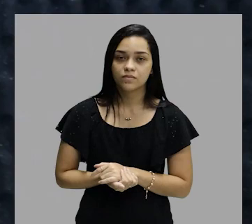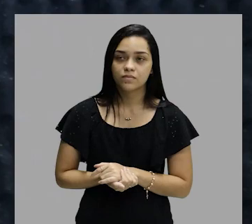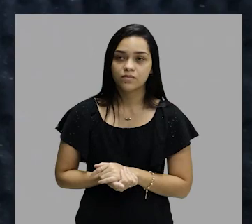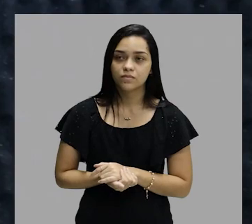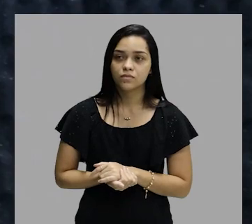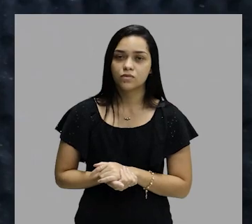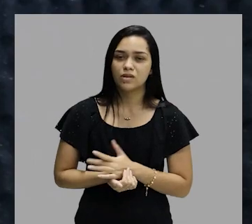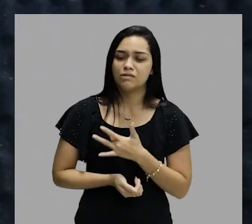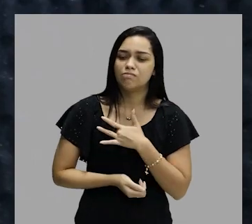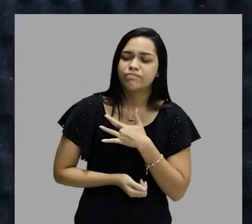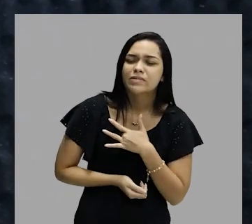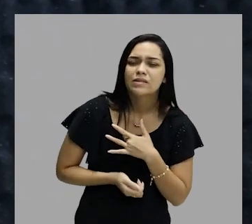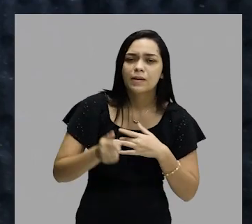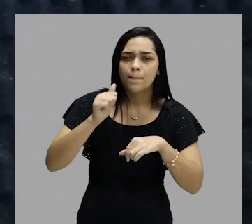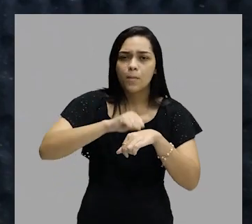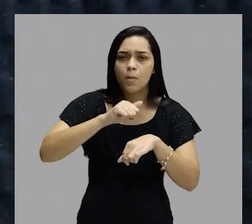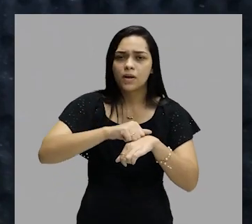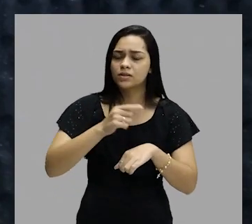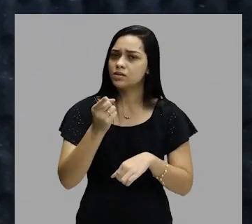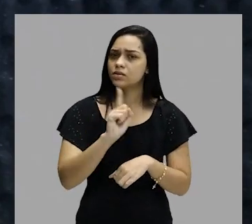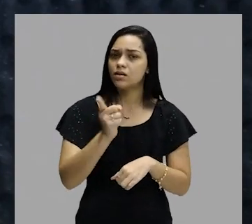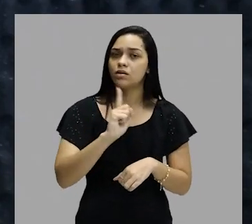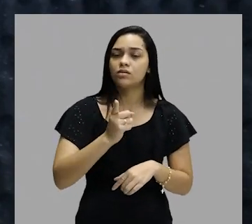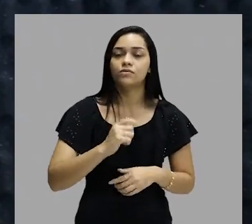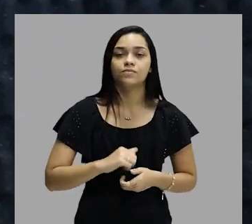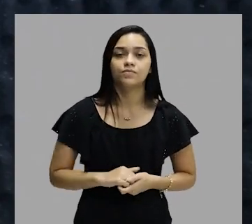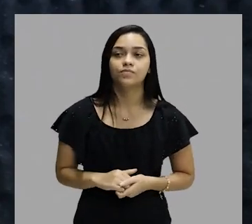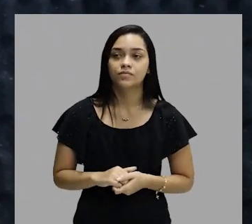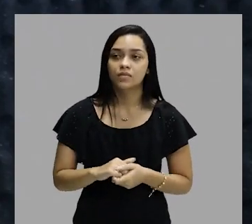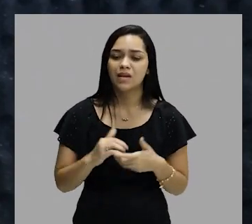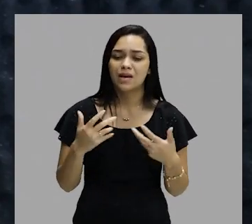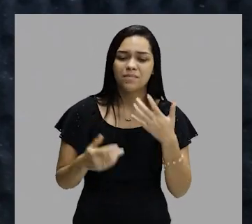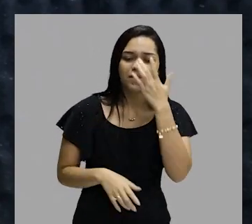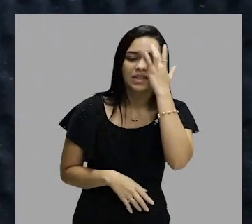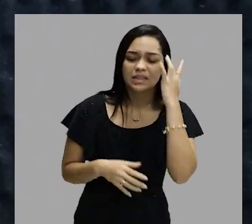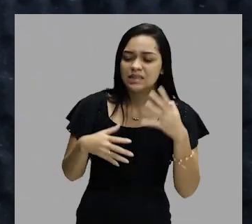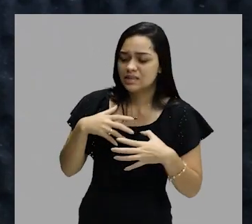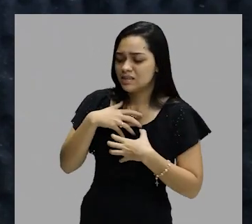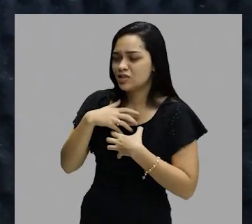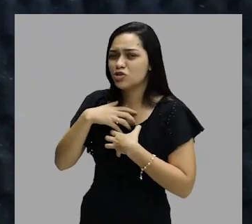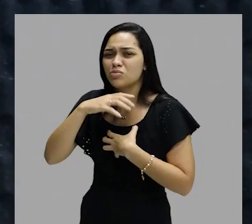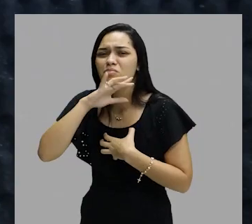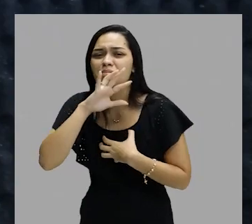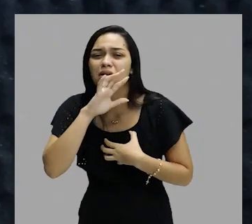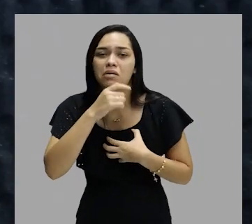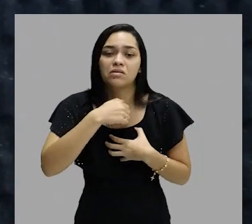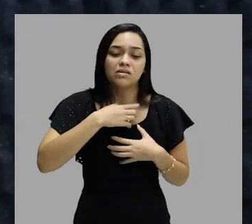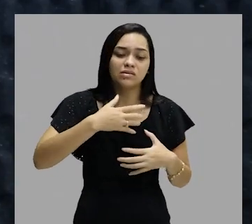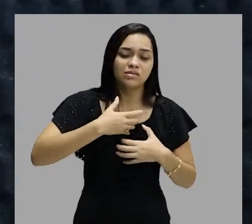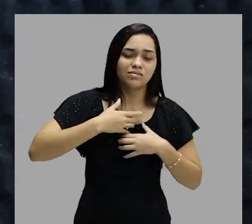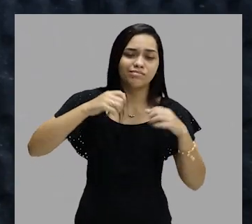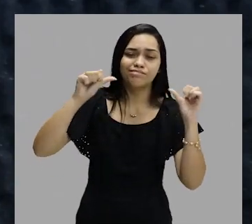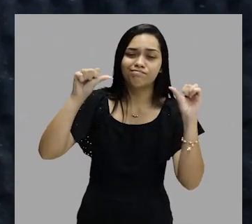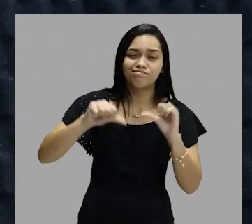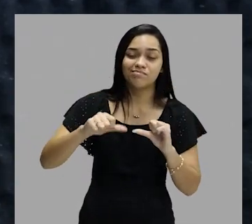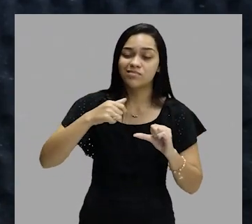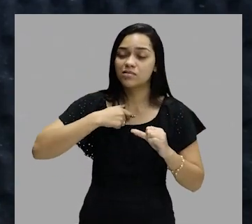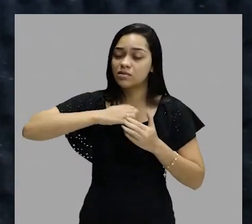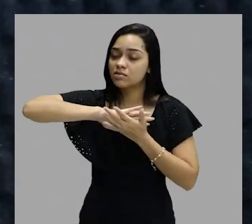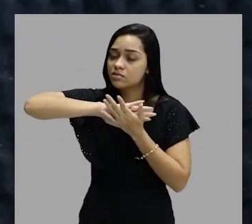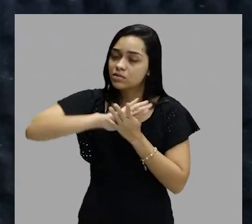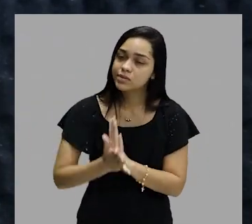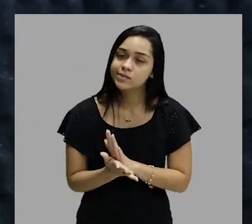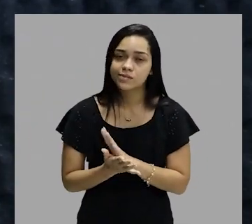é miserável de pobreza. Miserable é que a pessoa está se sentindo mal, eu estou me sentindo para baixo, eu estou destruído,